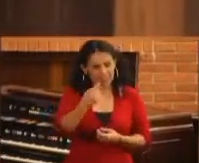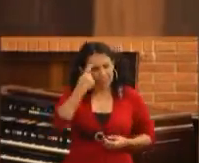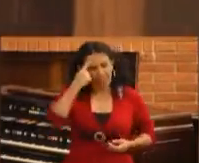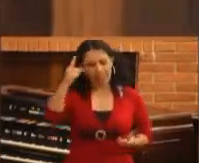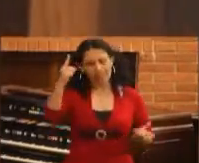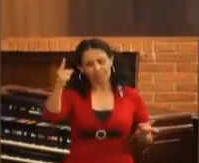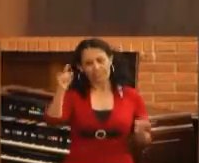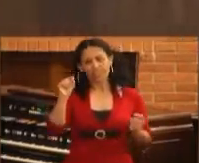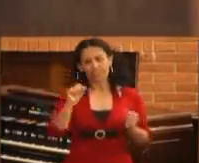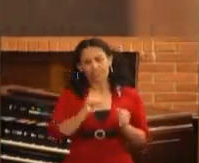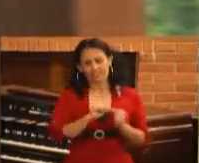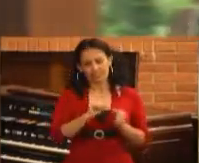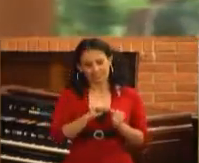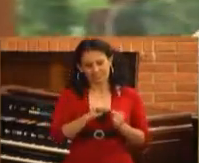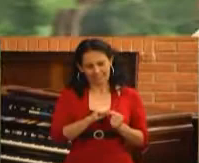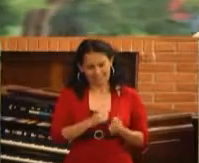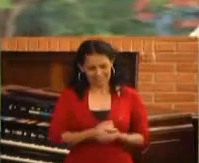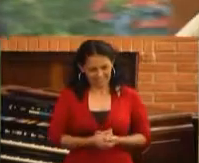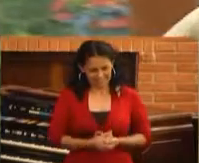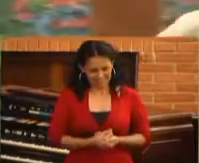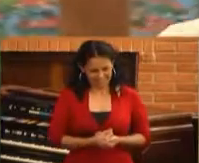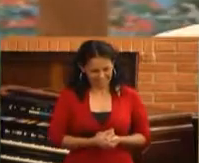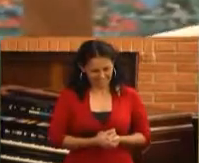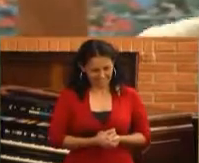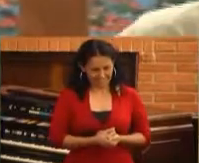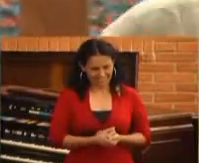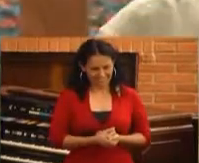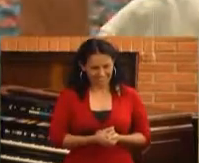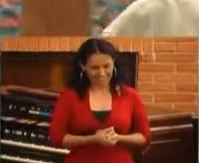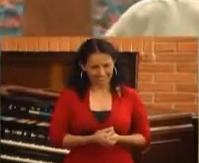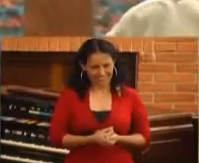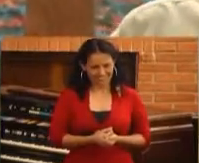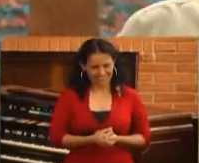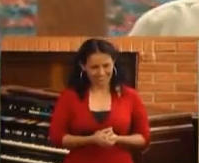Dá sabedoria para inventar invenções.